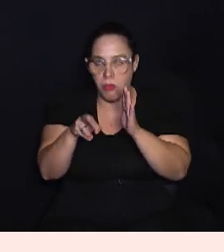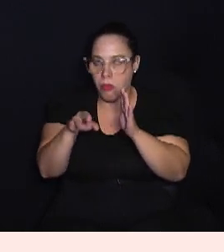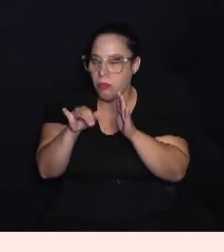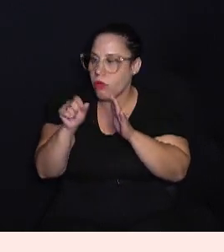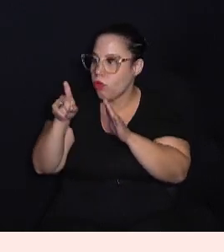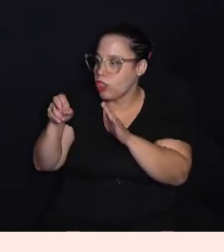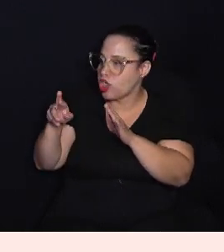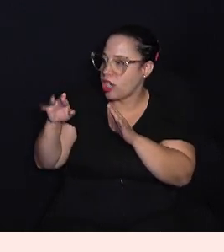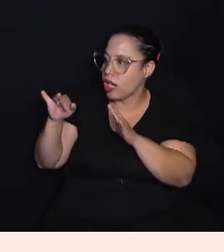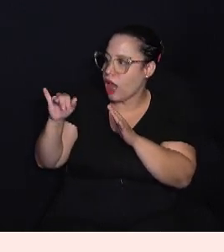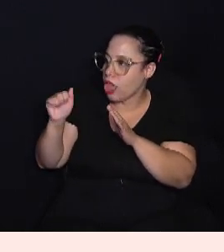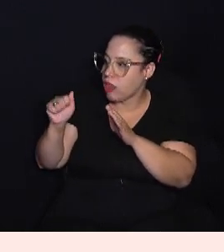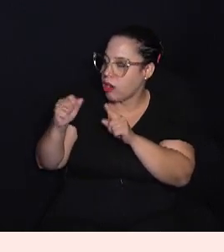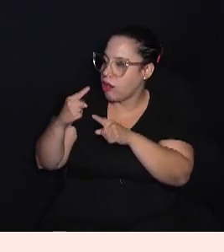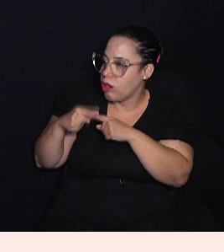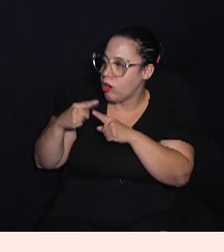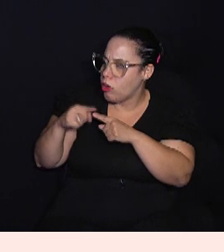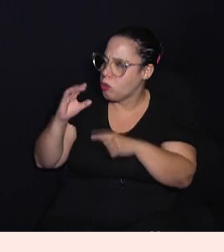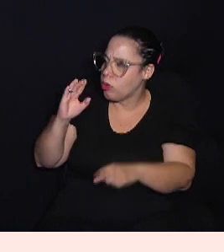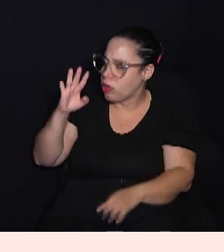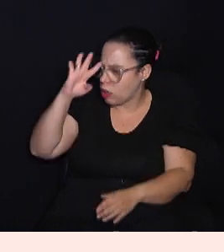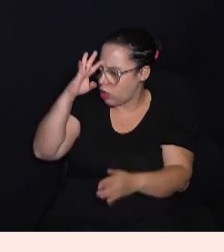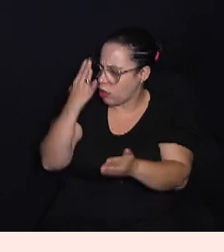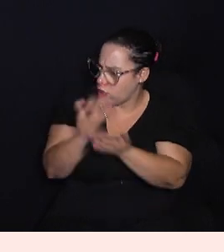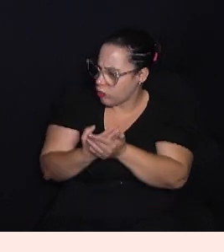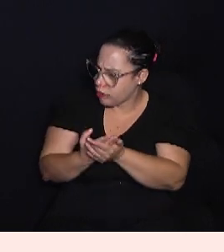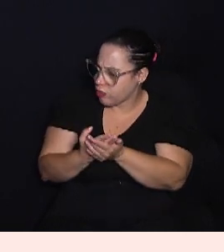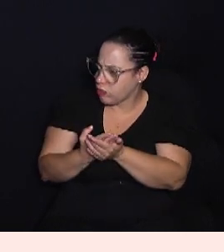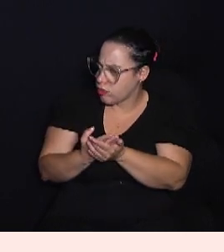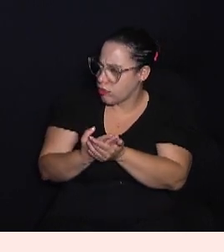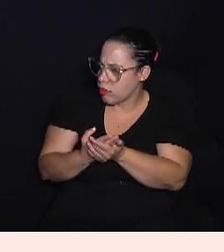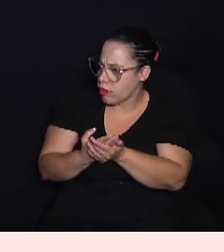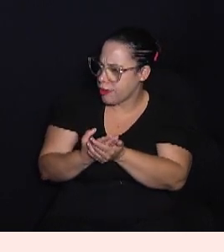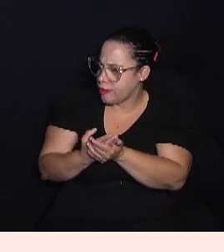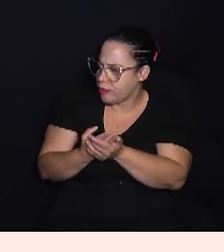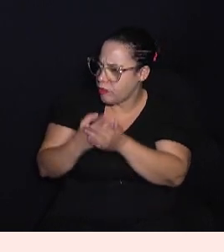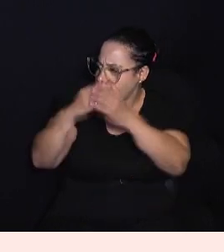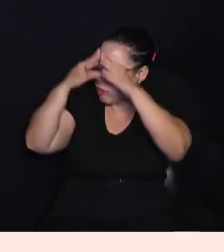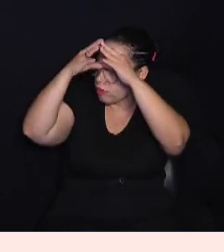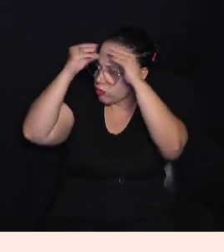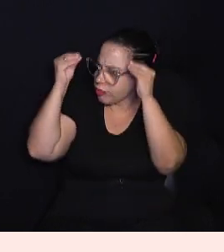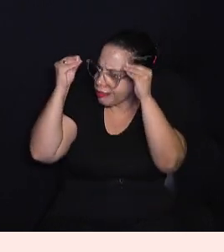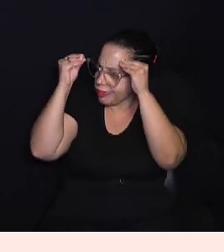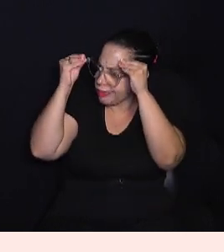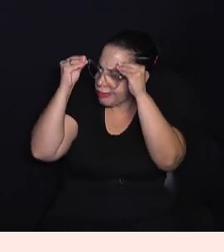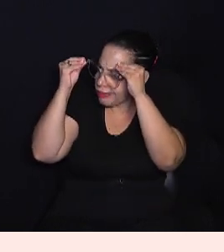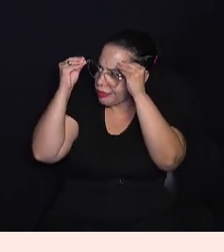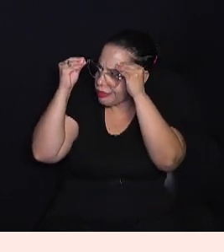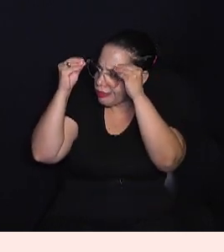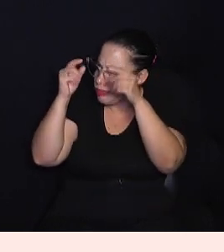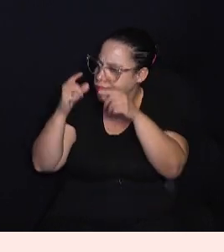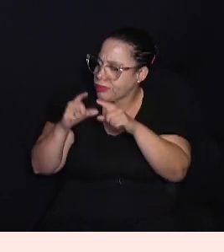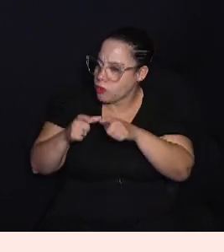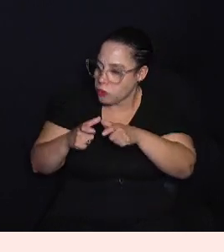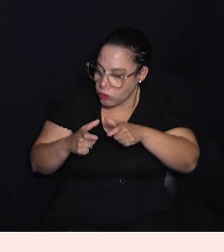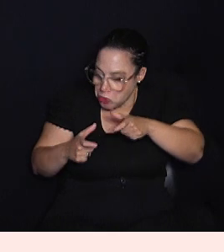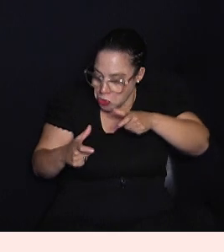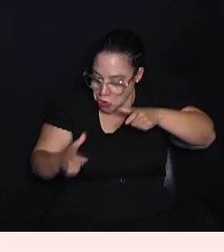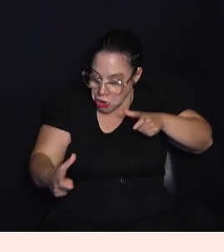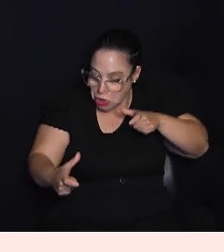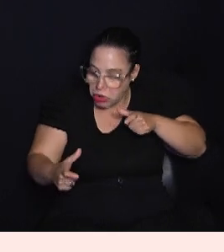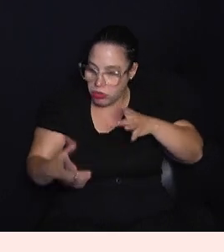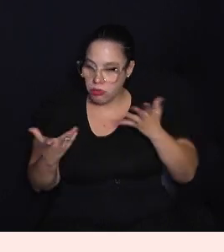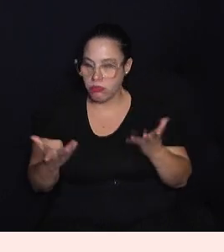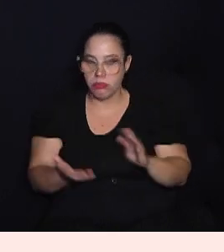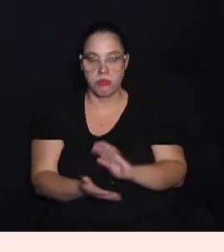como geriatra, né? Por que você acredita que esses casos de demência, né, de Alzheimer, eles estão aumentando tanto